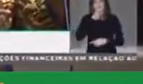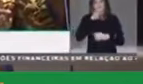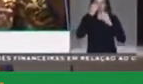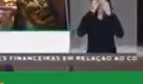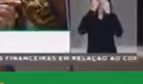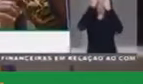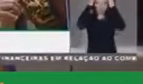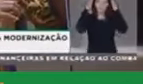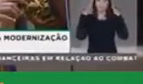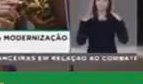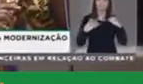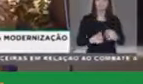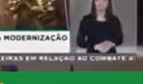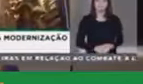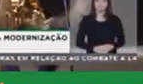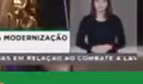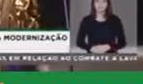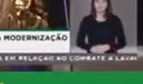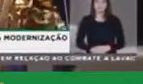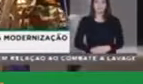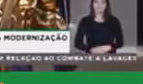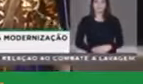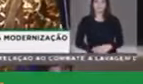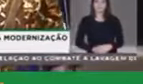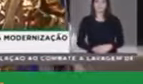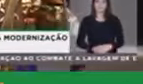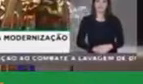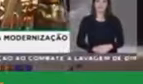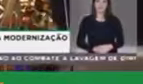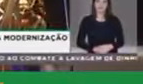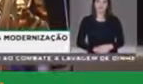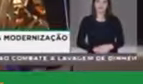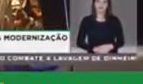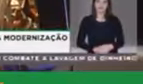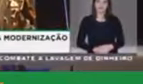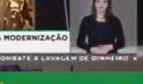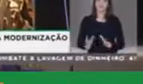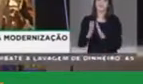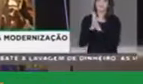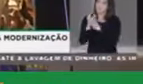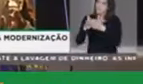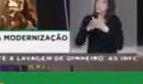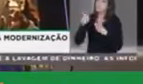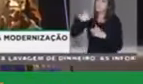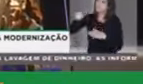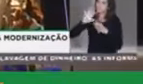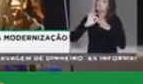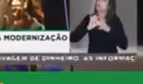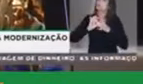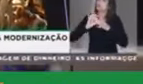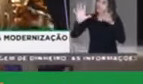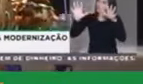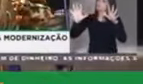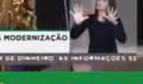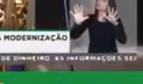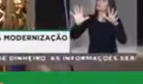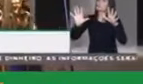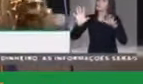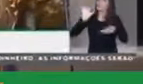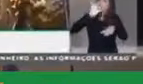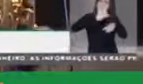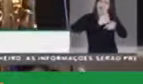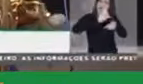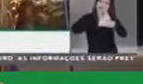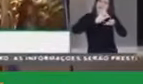Senhor presidente. Só para concluir, Vossa Excelência nos autorizou. Foi